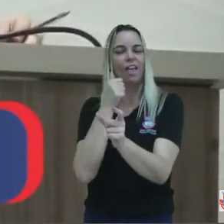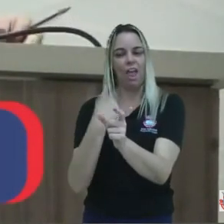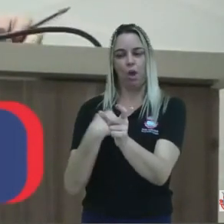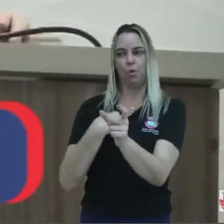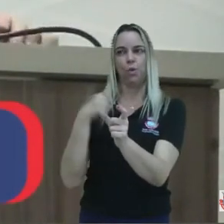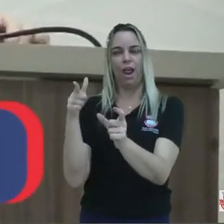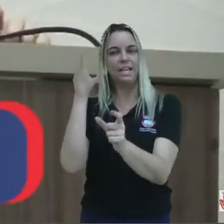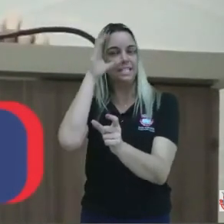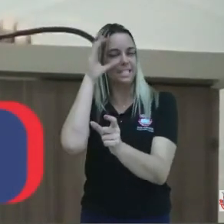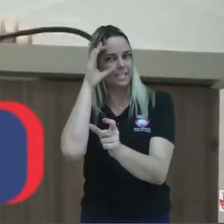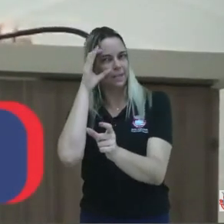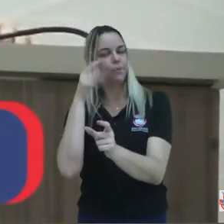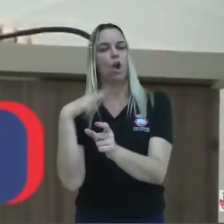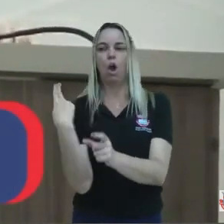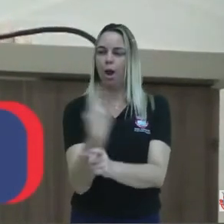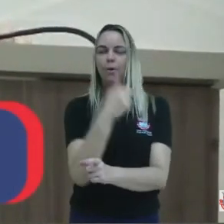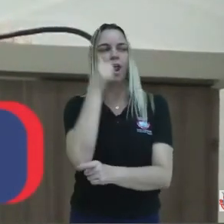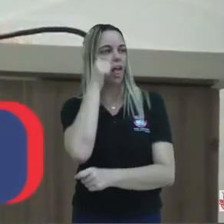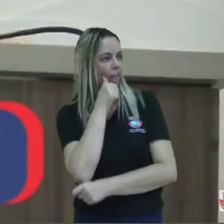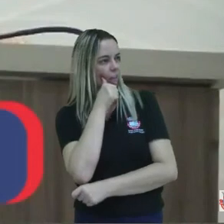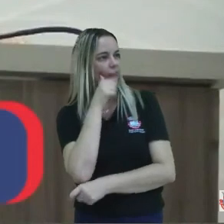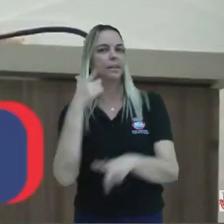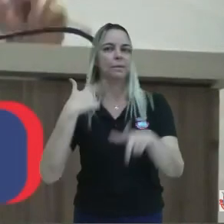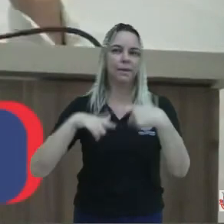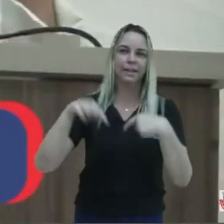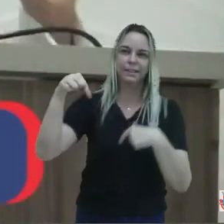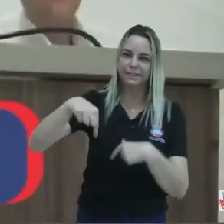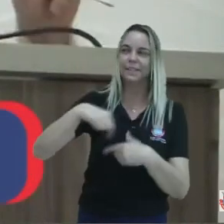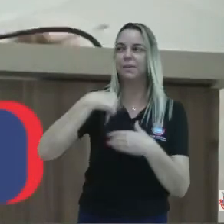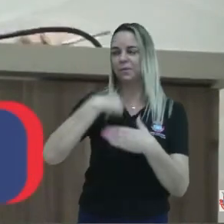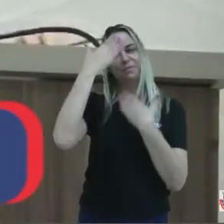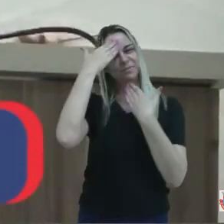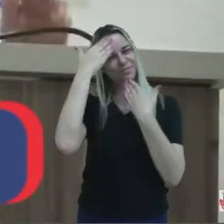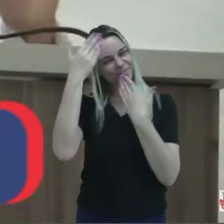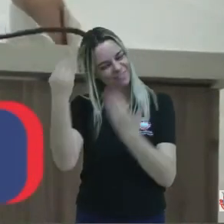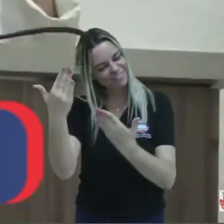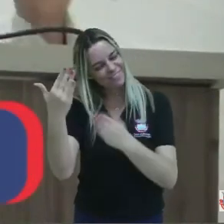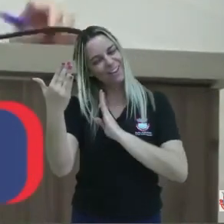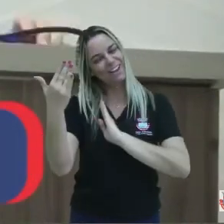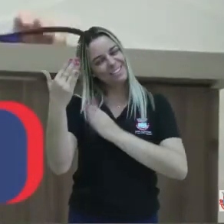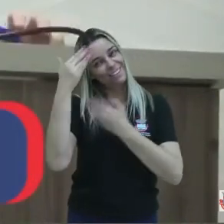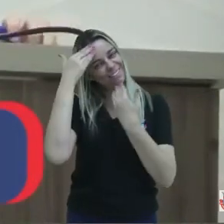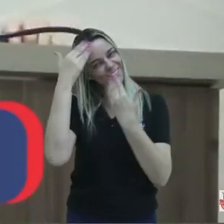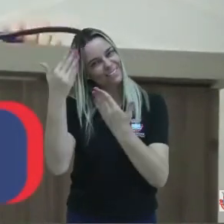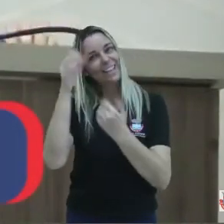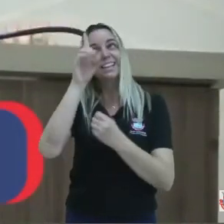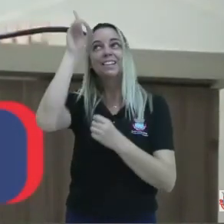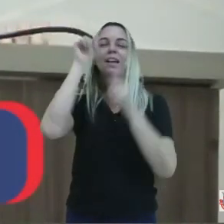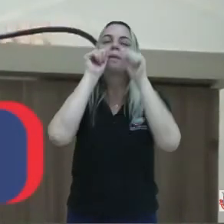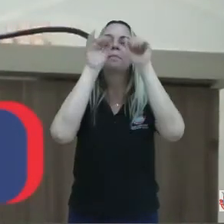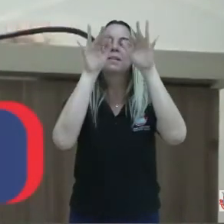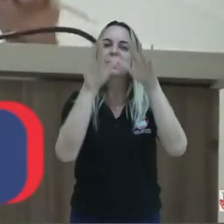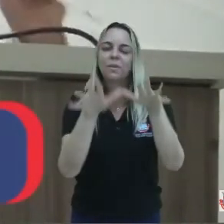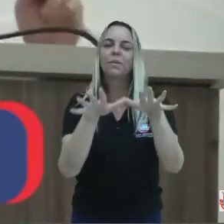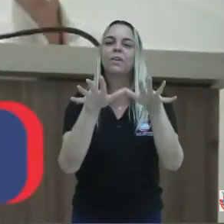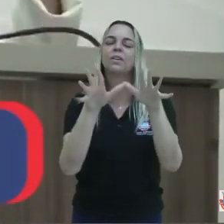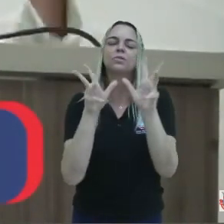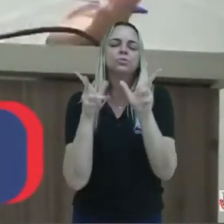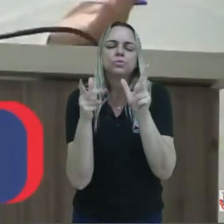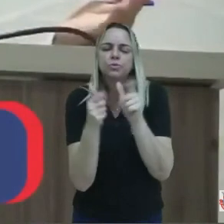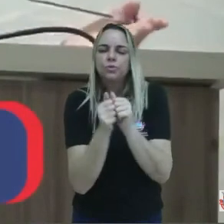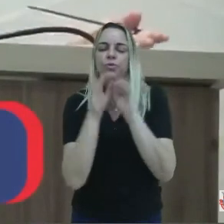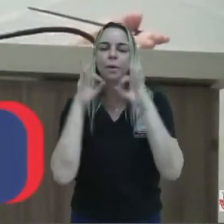também agradecer ao nosso presidente Avanildo, que hoje, né, nos propôs um café da manhã, em